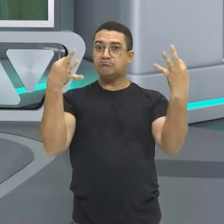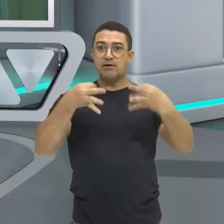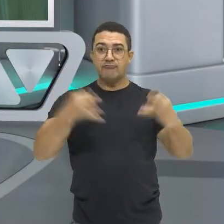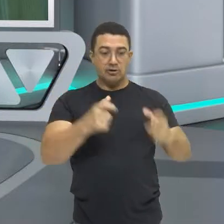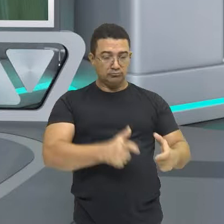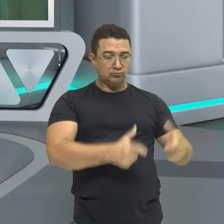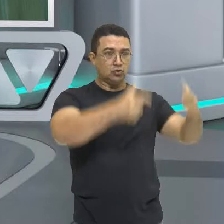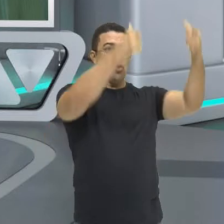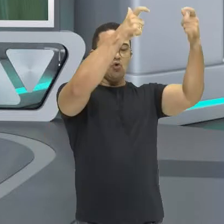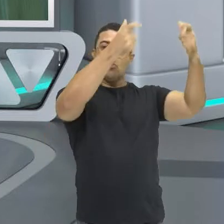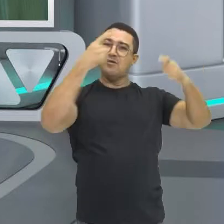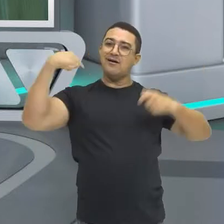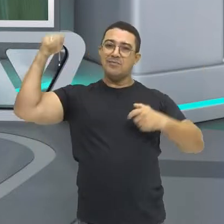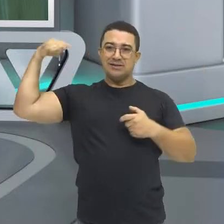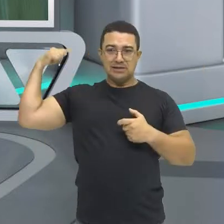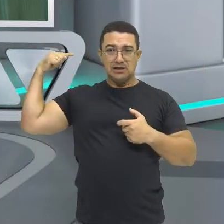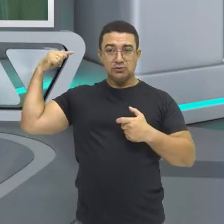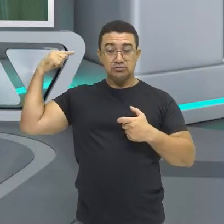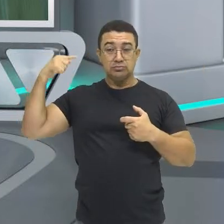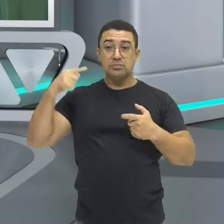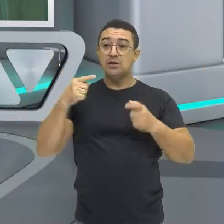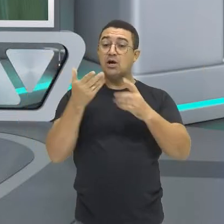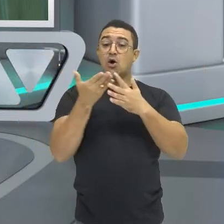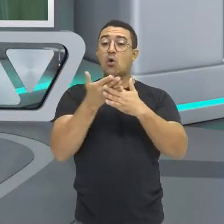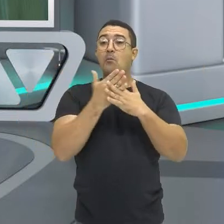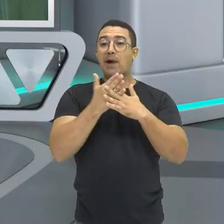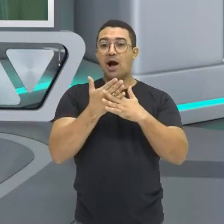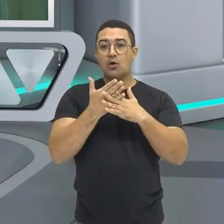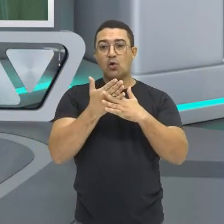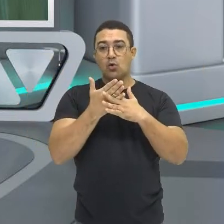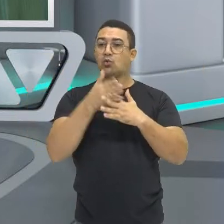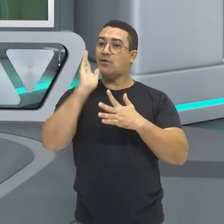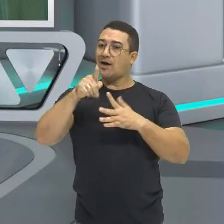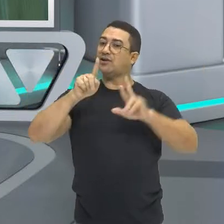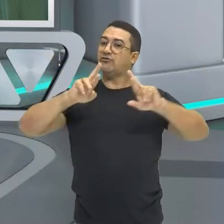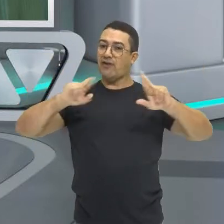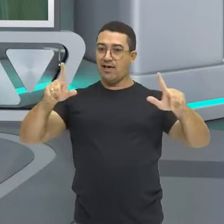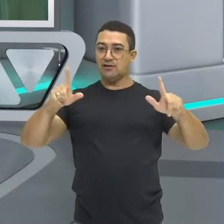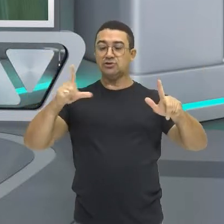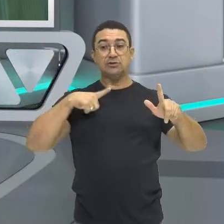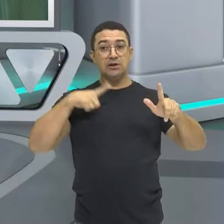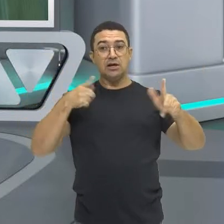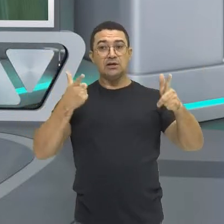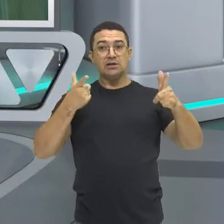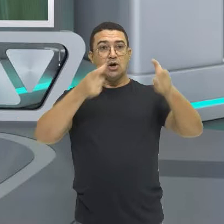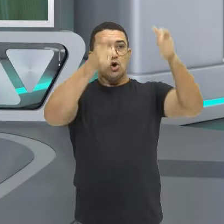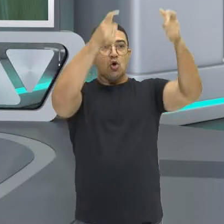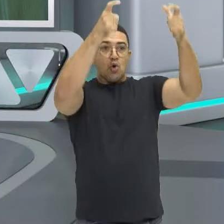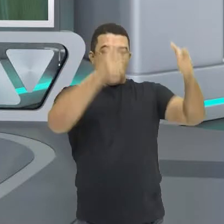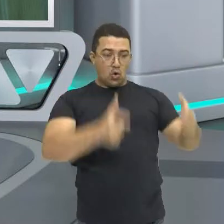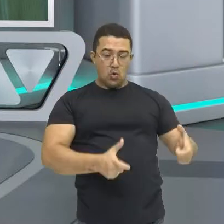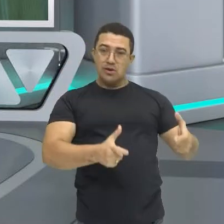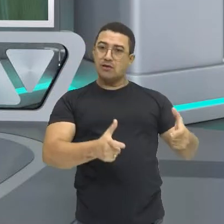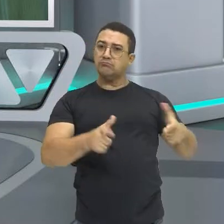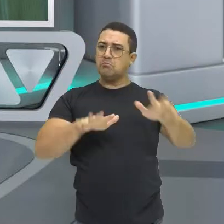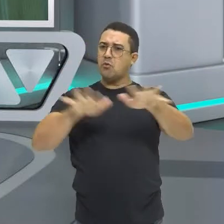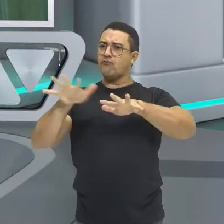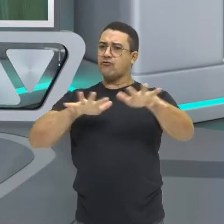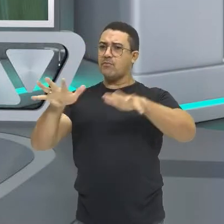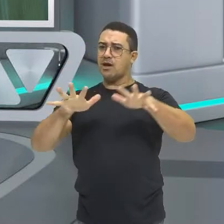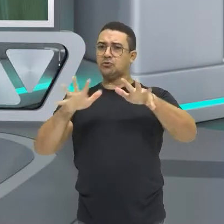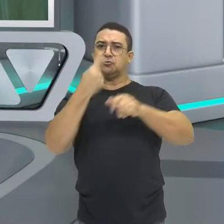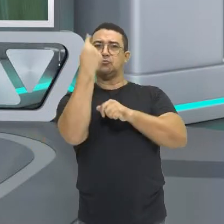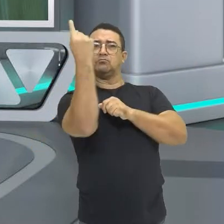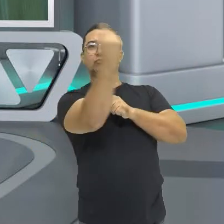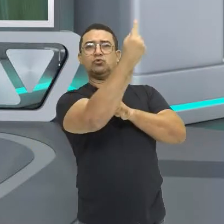Barroco, não. No Barroco, ele vai trazer as colunas retorcidas, trazendo movimento. Lembram lá, quando eu falei da pérola?